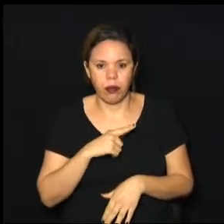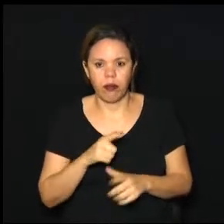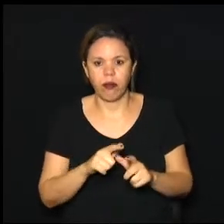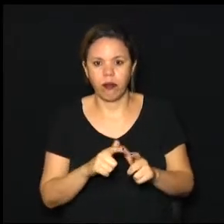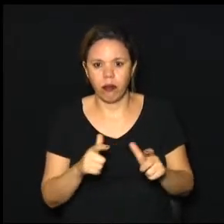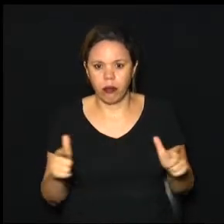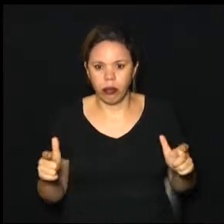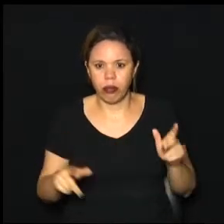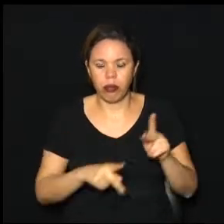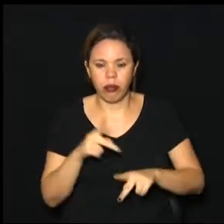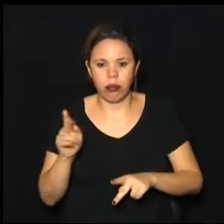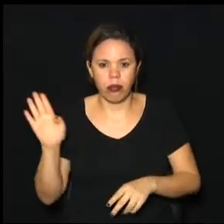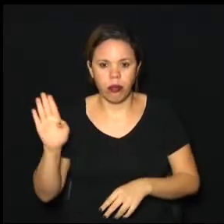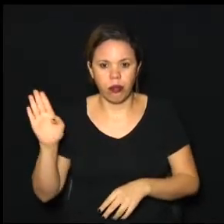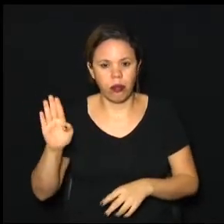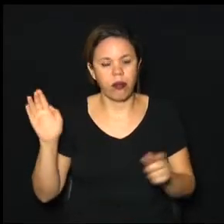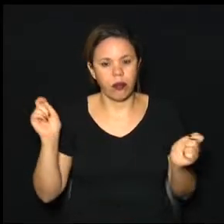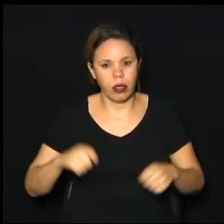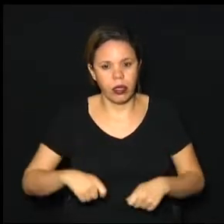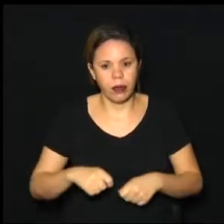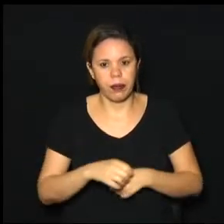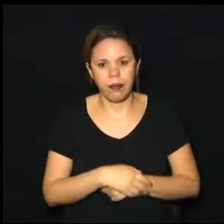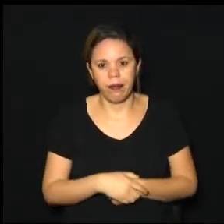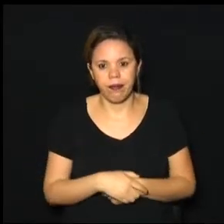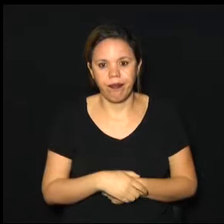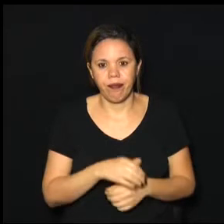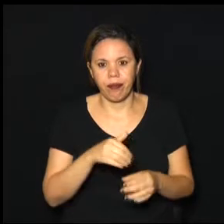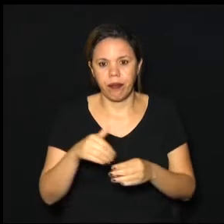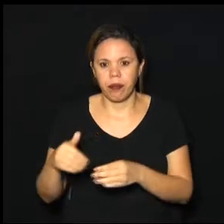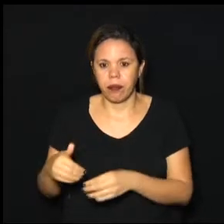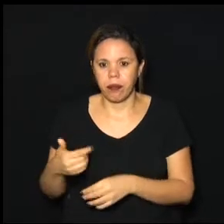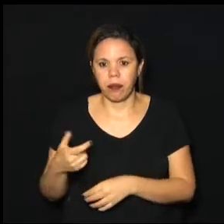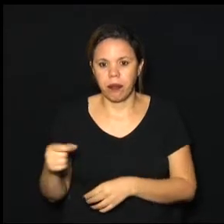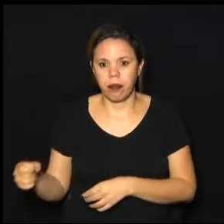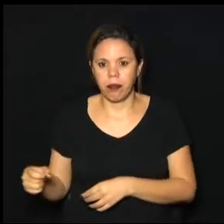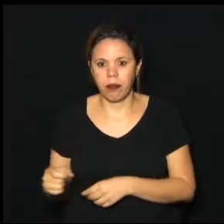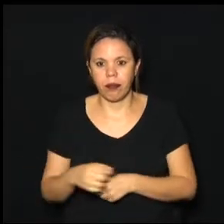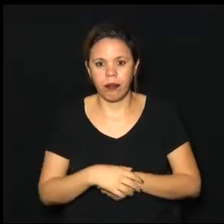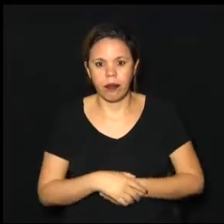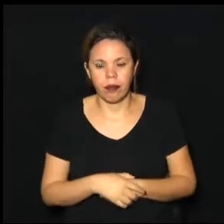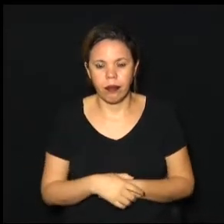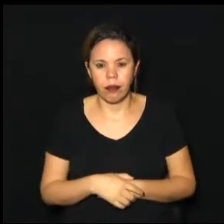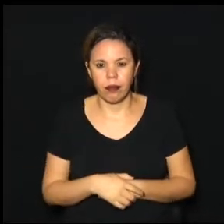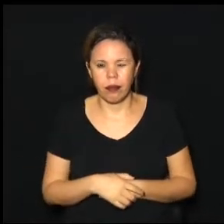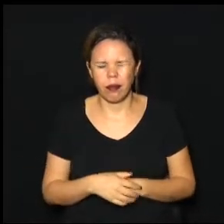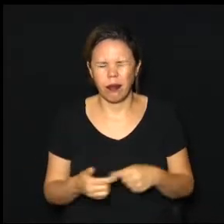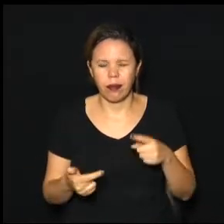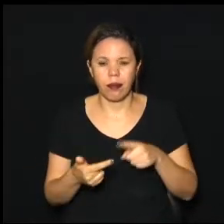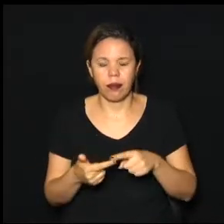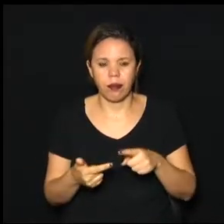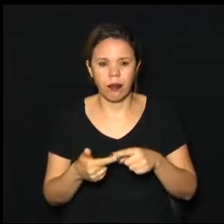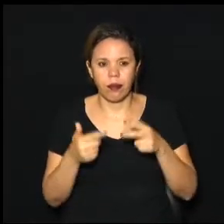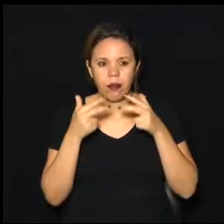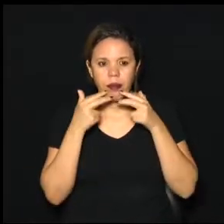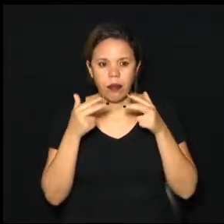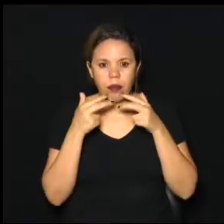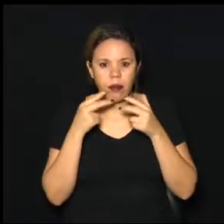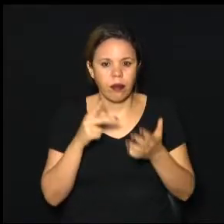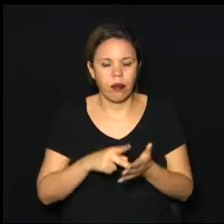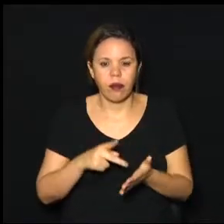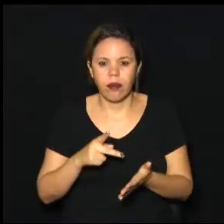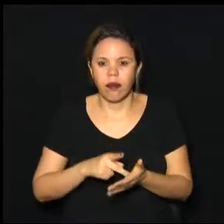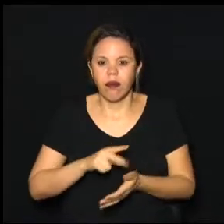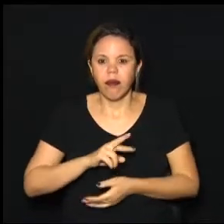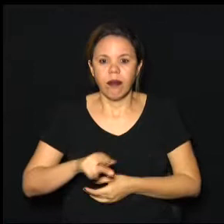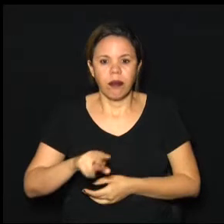número de candidatos, muito possivelmente, nas eleições de 2020. A segunda novidade, que na verdade não